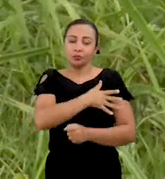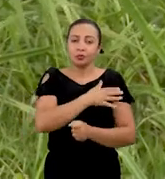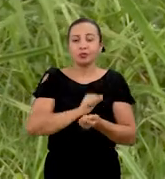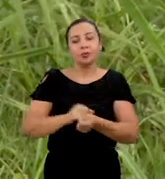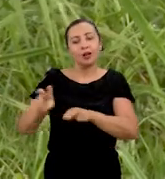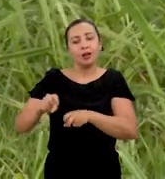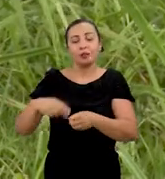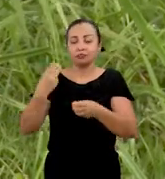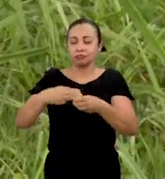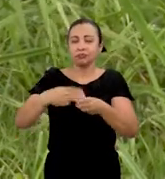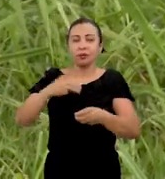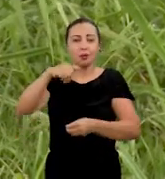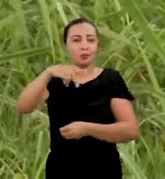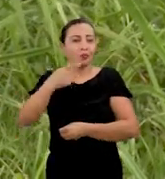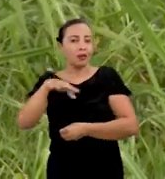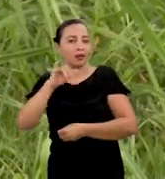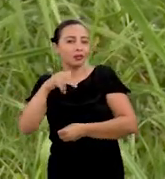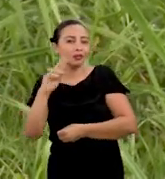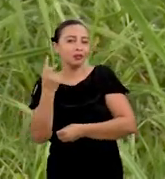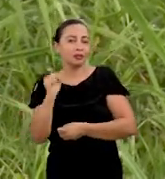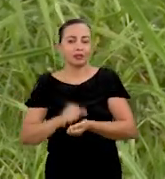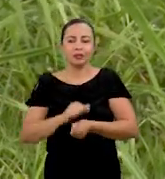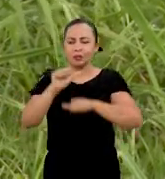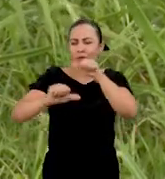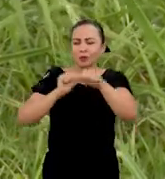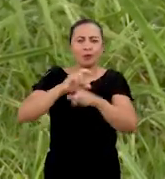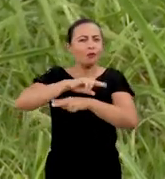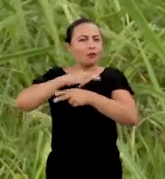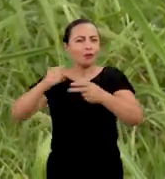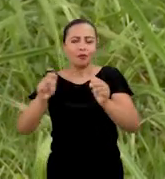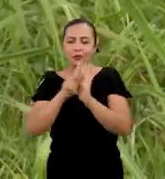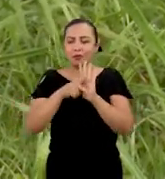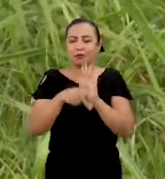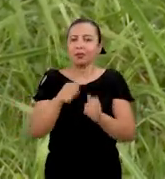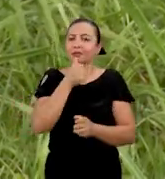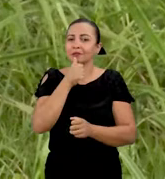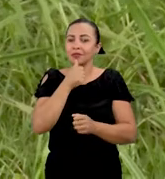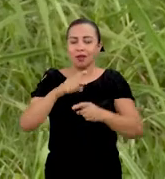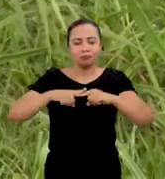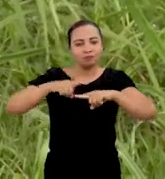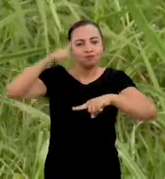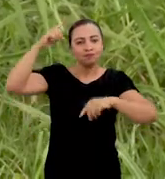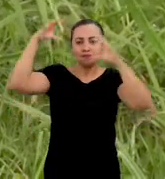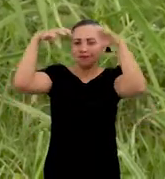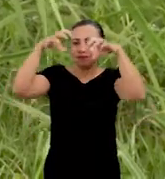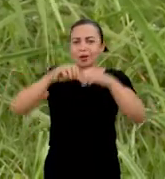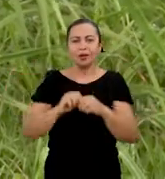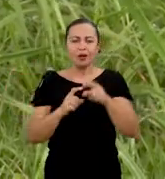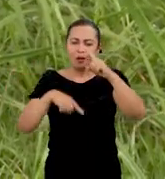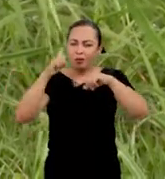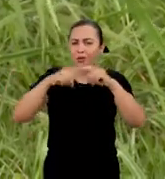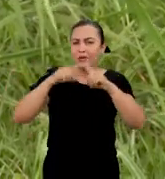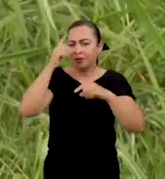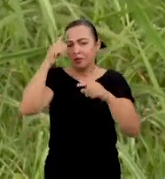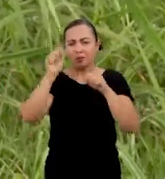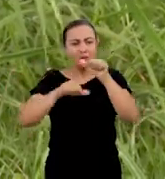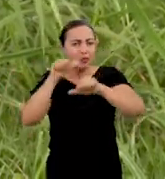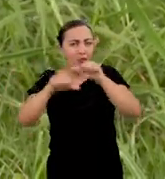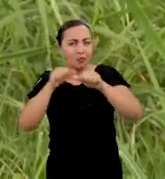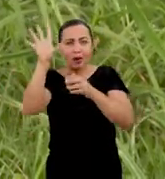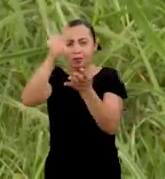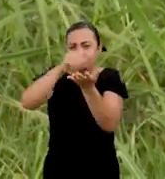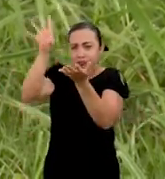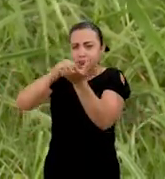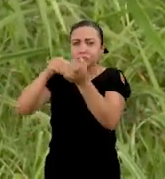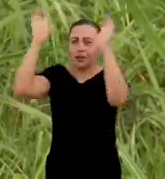Instituto Federal de Alagoas Campus Piranhas eles desenvolvem diversos projetos a exemplo de um pluviômetro que um objeto